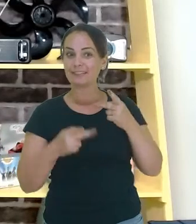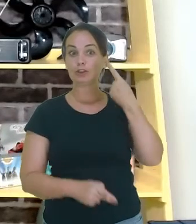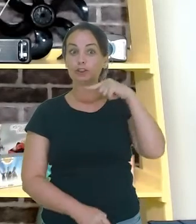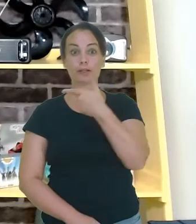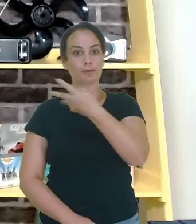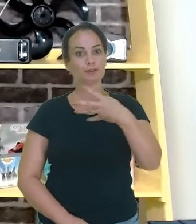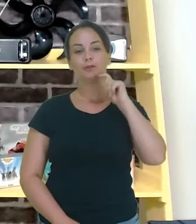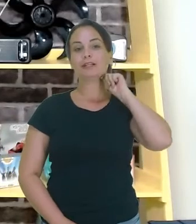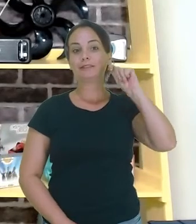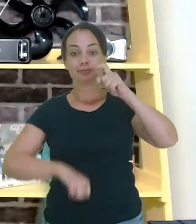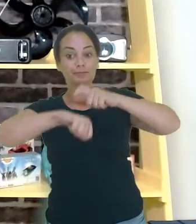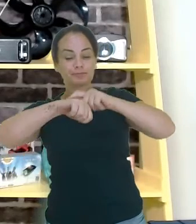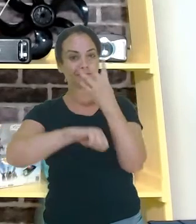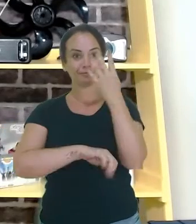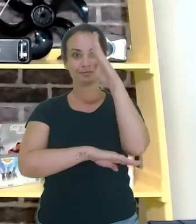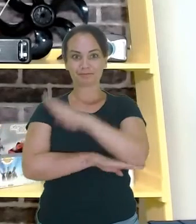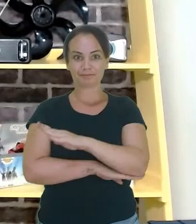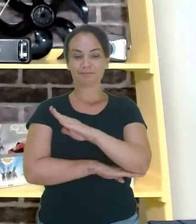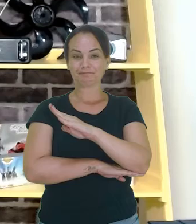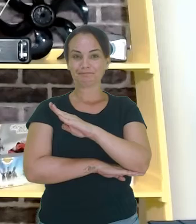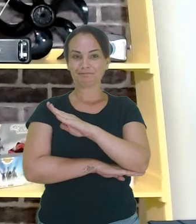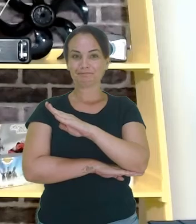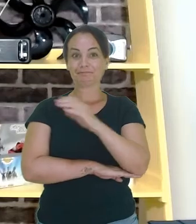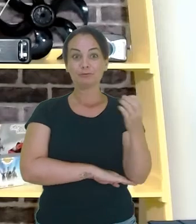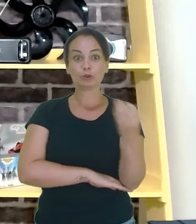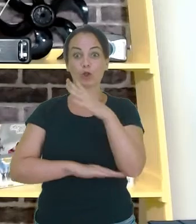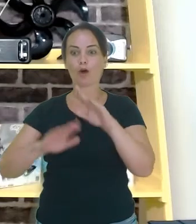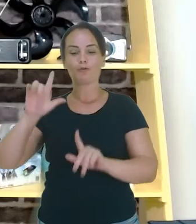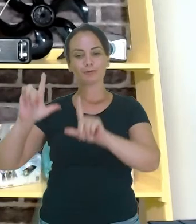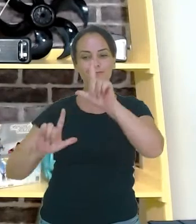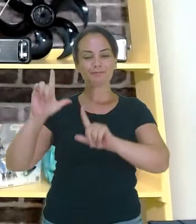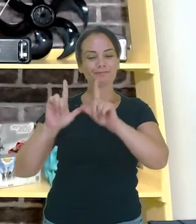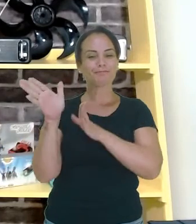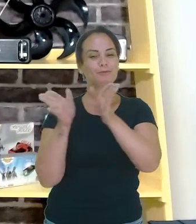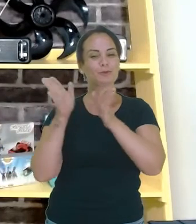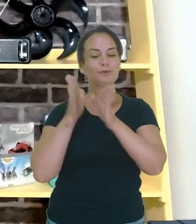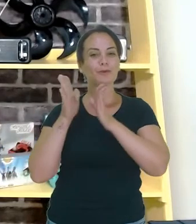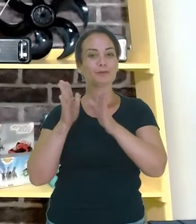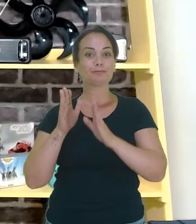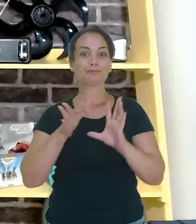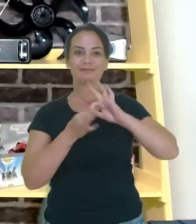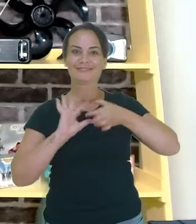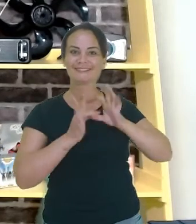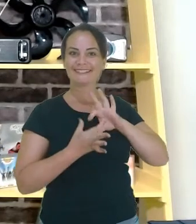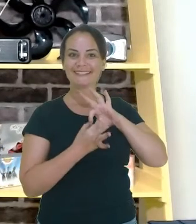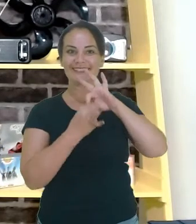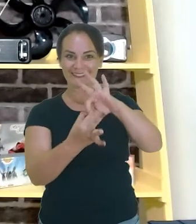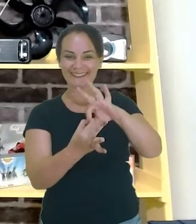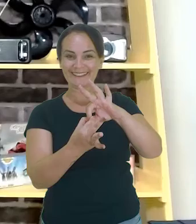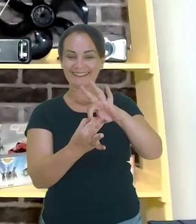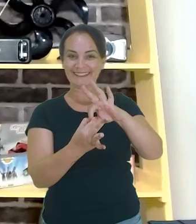olha, dia 24 de abril, às 16 horas, estreia o nono episódio Acessibilidade do Ciência e Cultura.